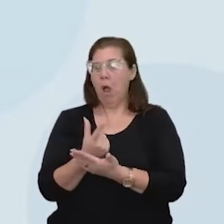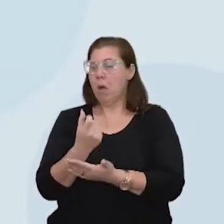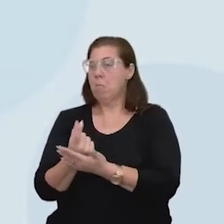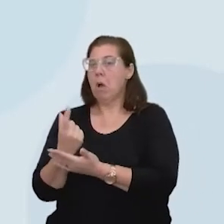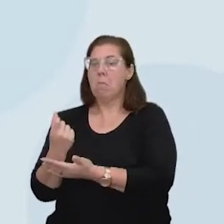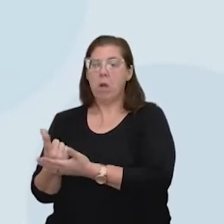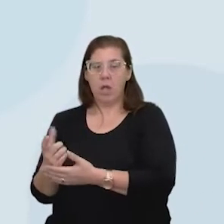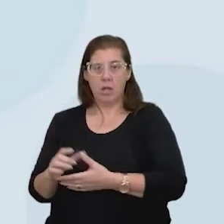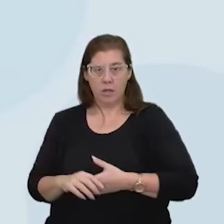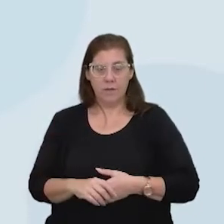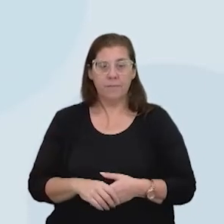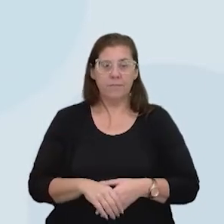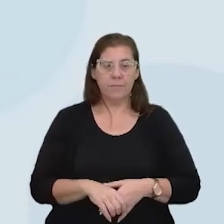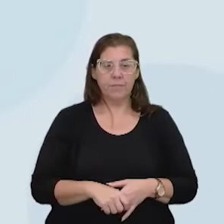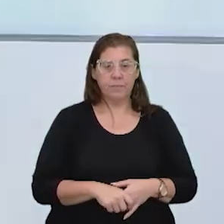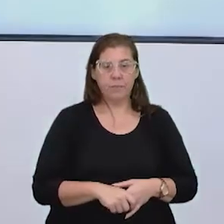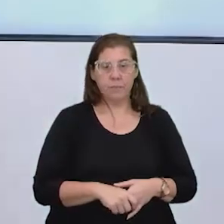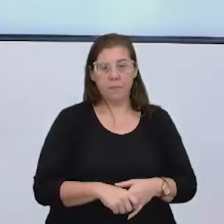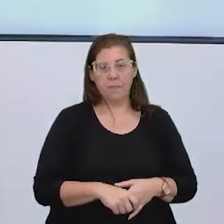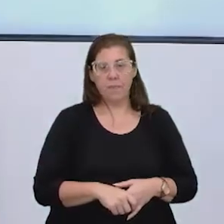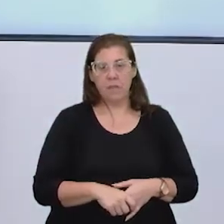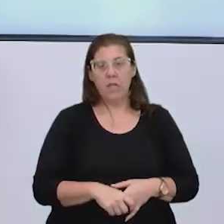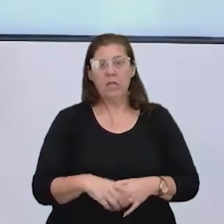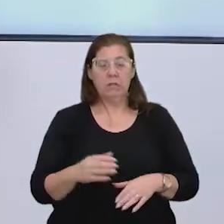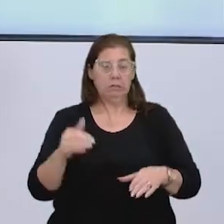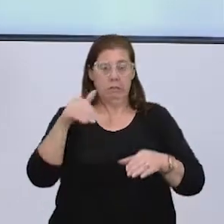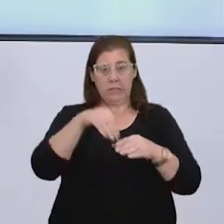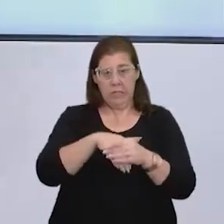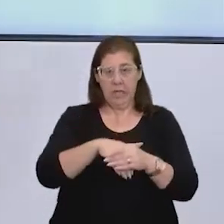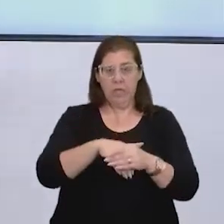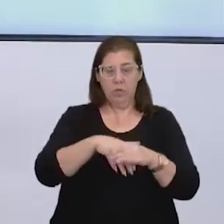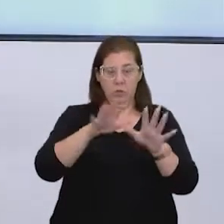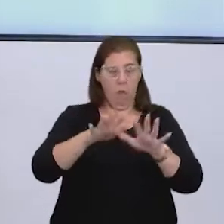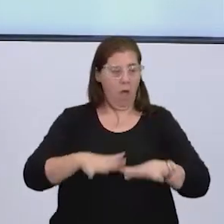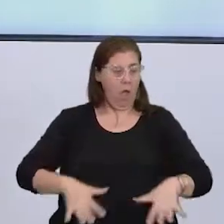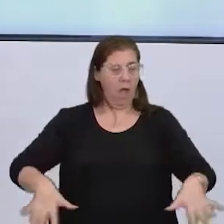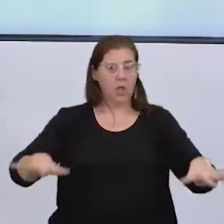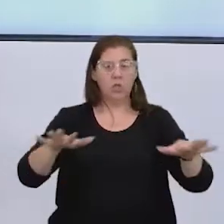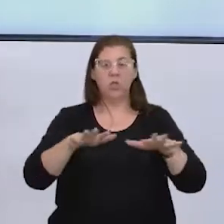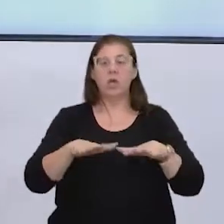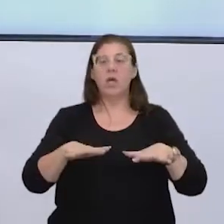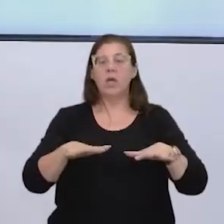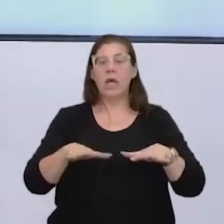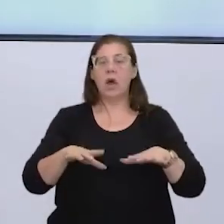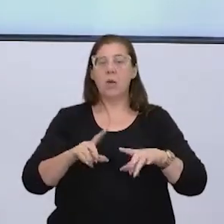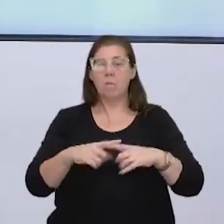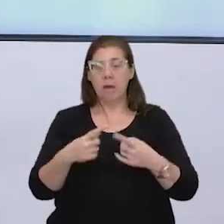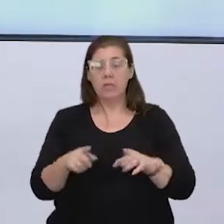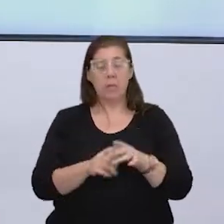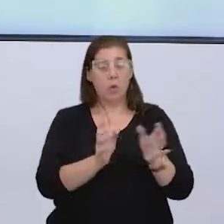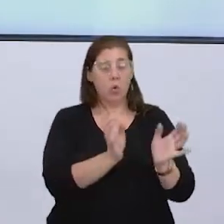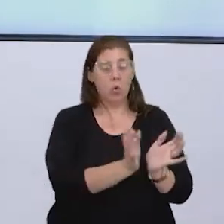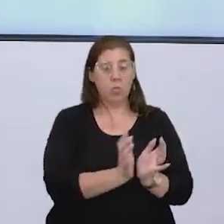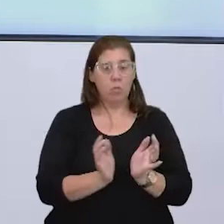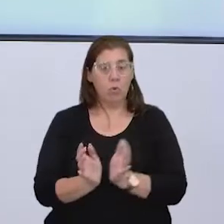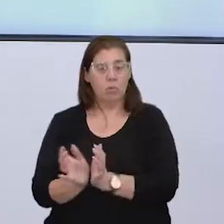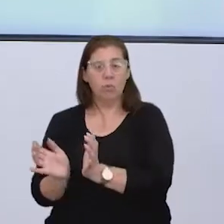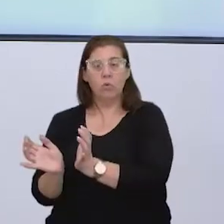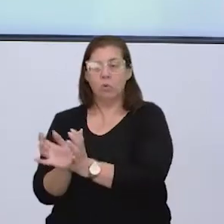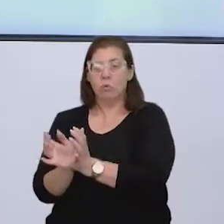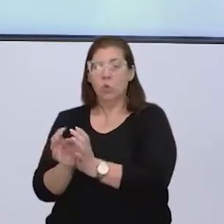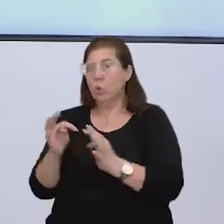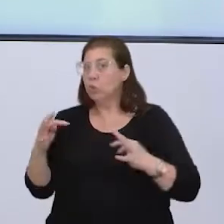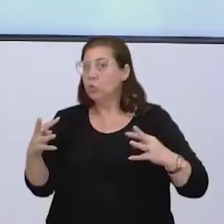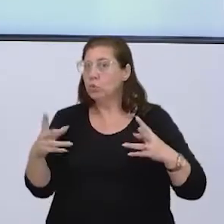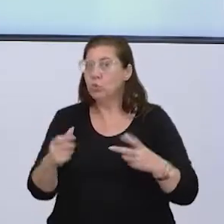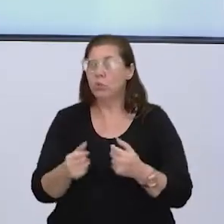esse é todo mundo dentro de um âmbito geral, mas também dentro de grupos específicos. Então, todo